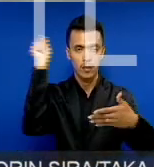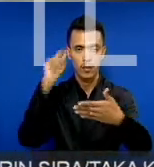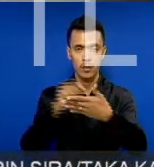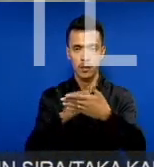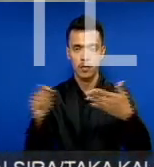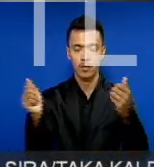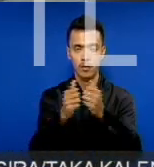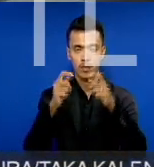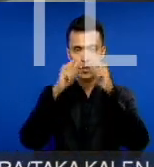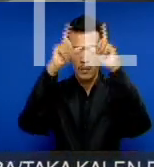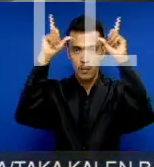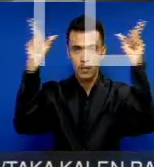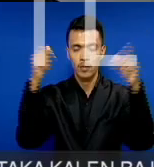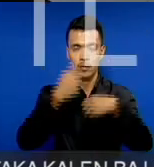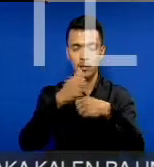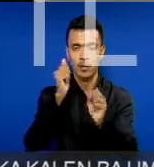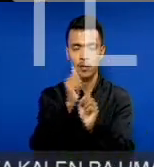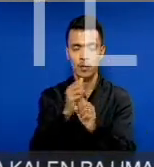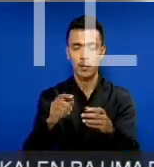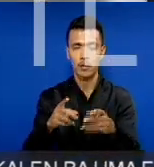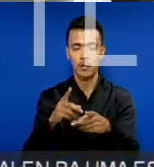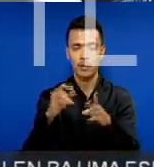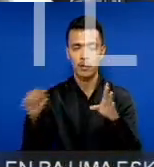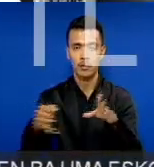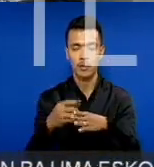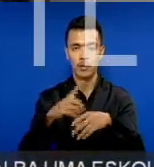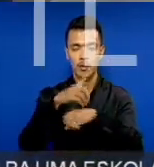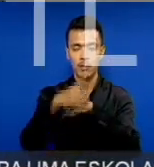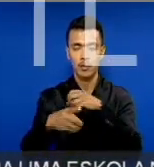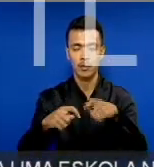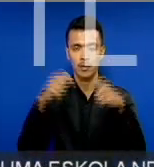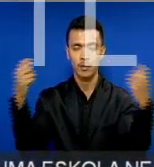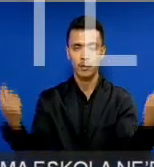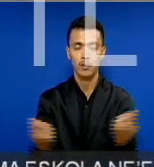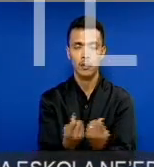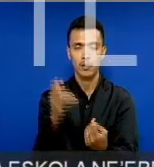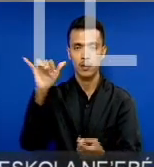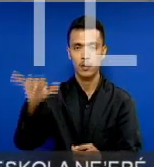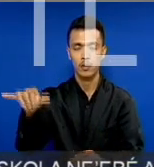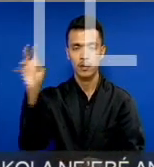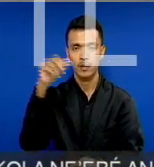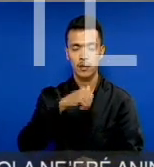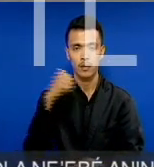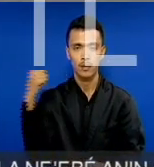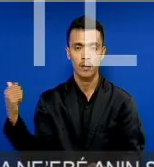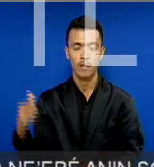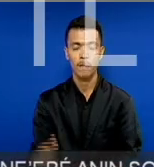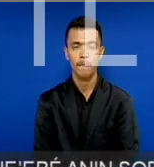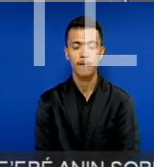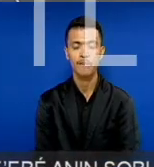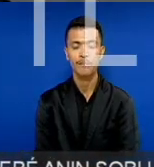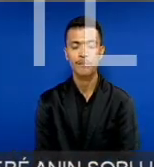Timor, no halo gestão desastre inclui fornecimento equipamentos tecnologia Siraceluk. Nuno Moraes, Alexandre dos